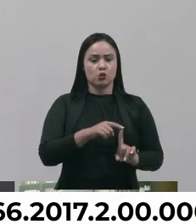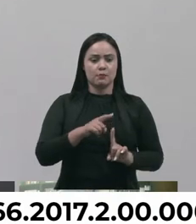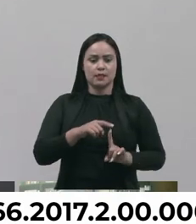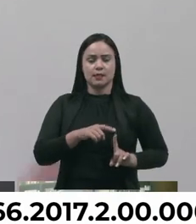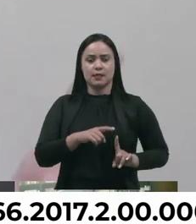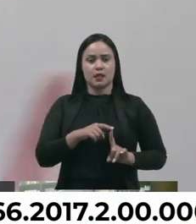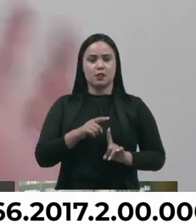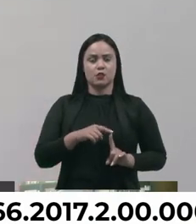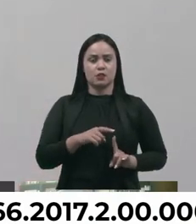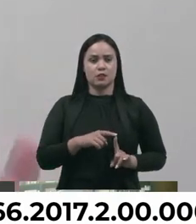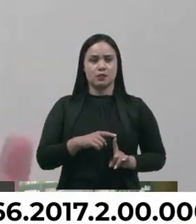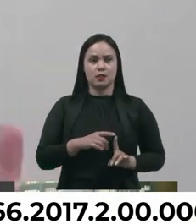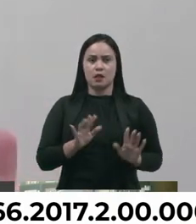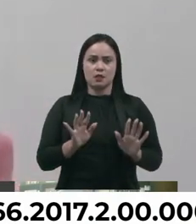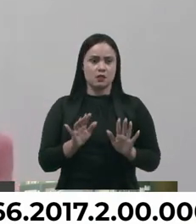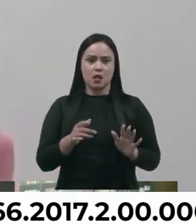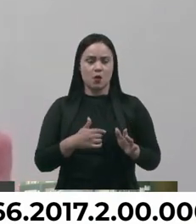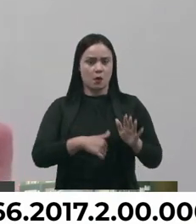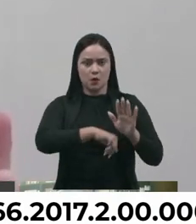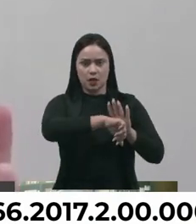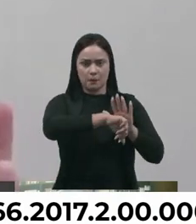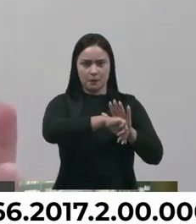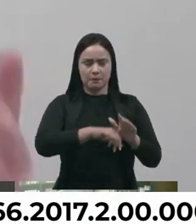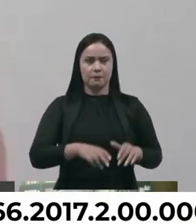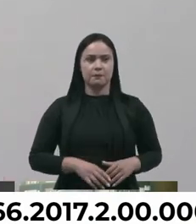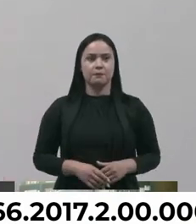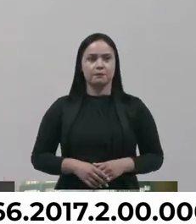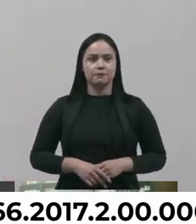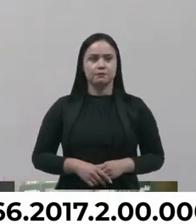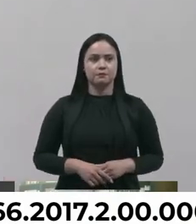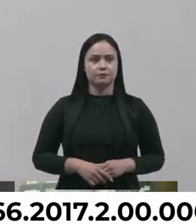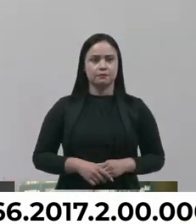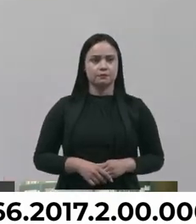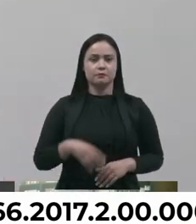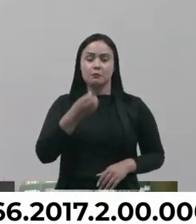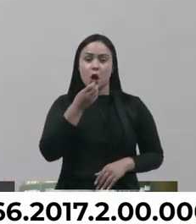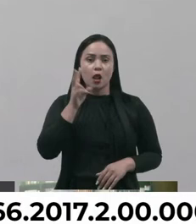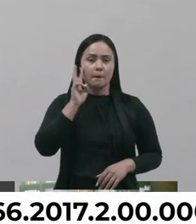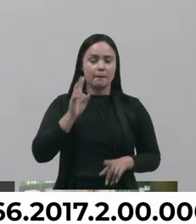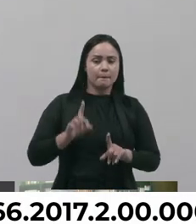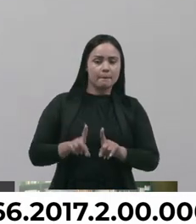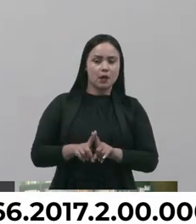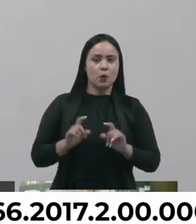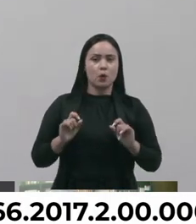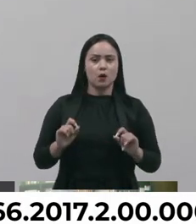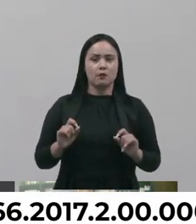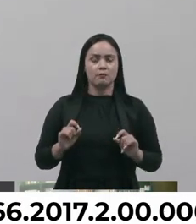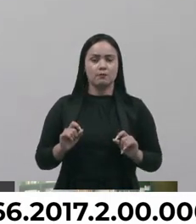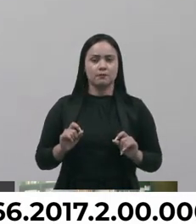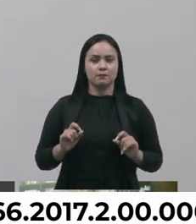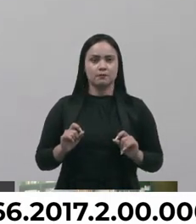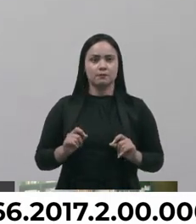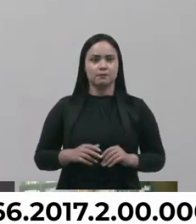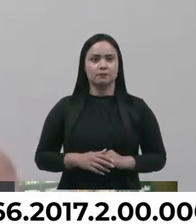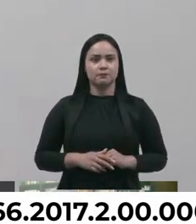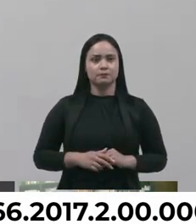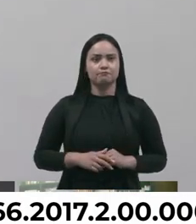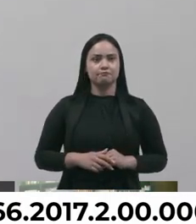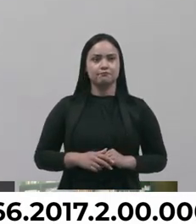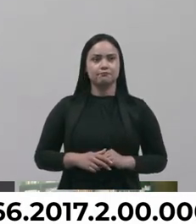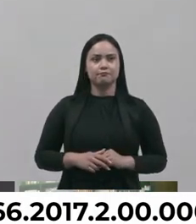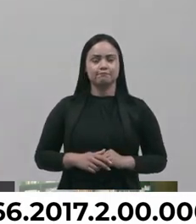tipicidade e não ao crime. E vale lembrar também que a